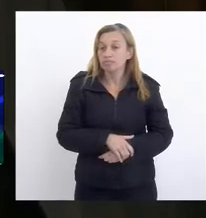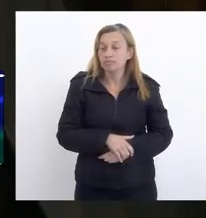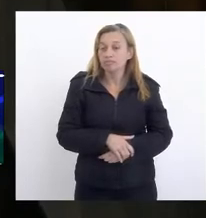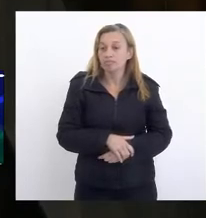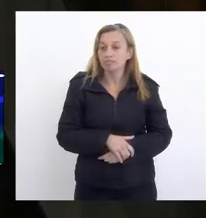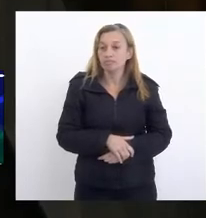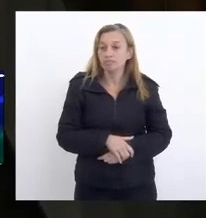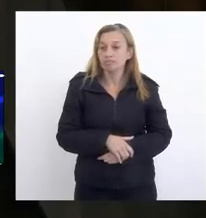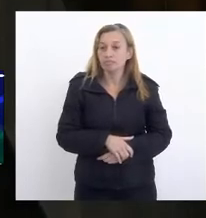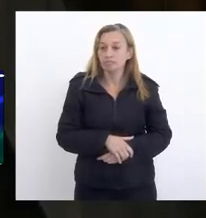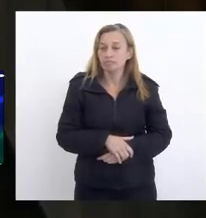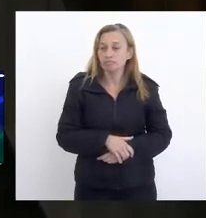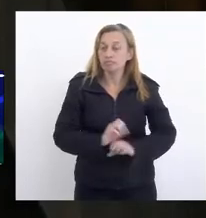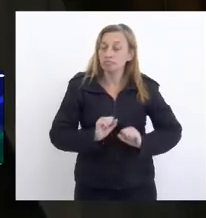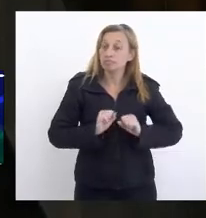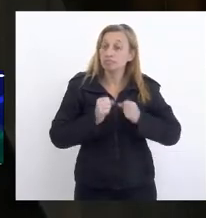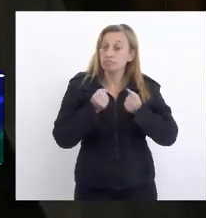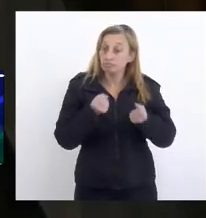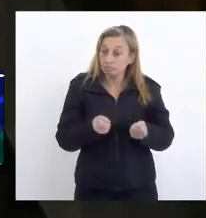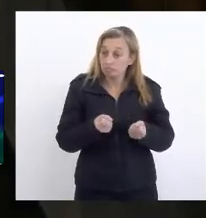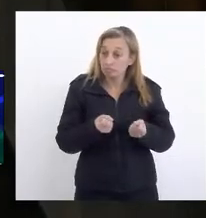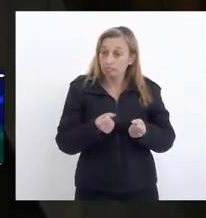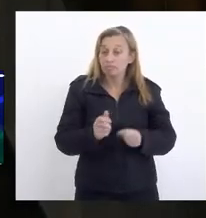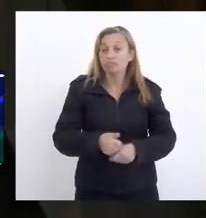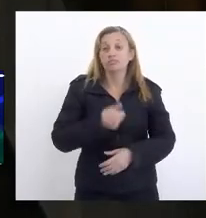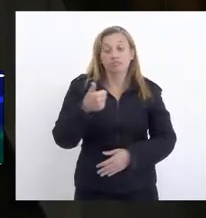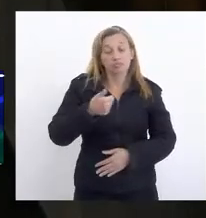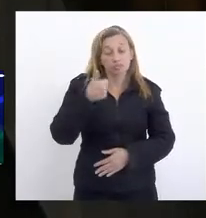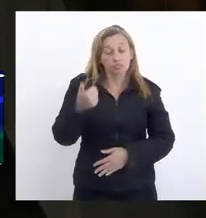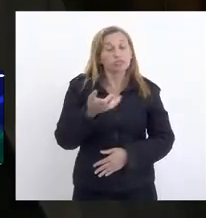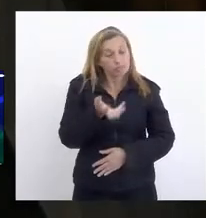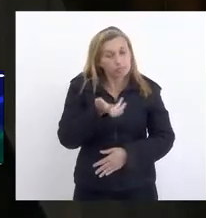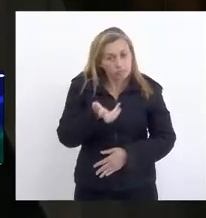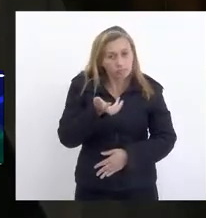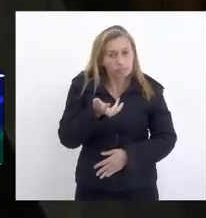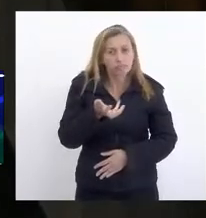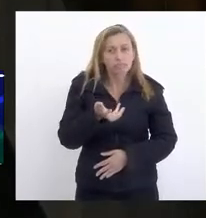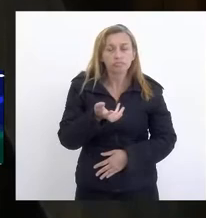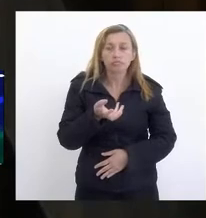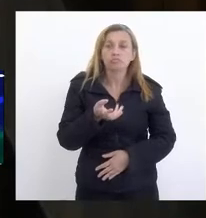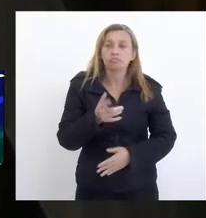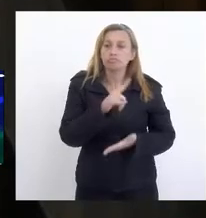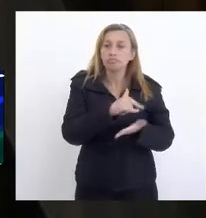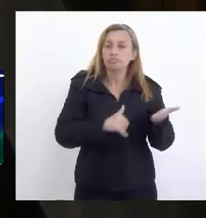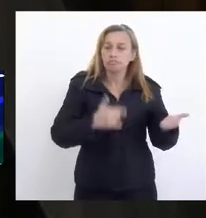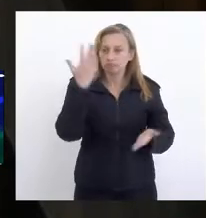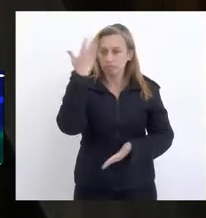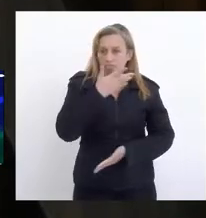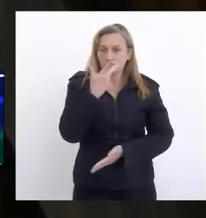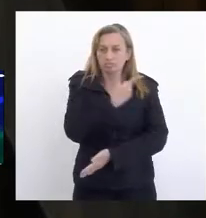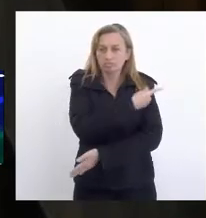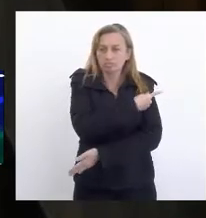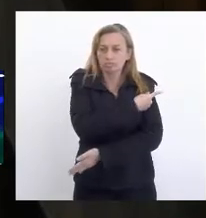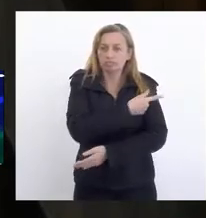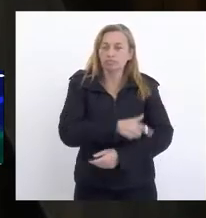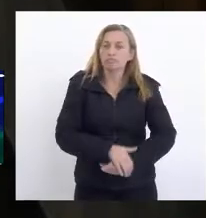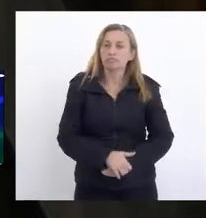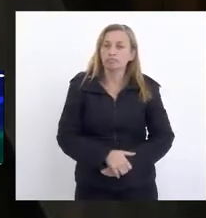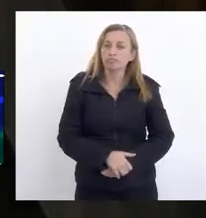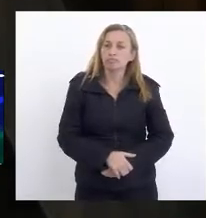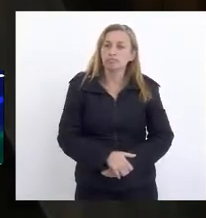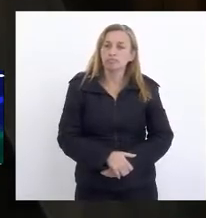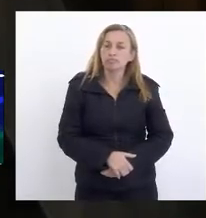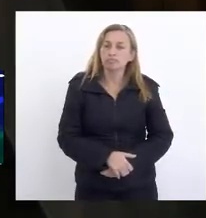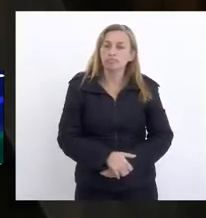convalidar, reforçar e querer muito que o passaporte vacinal